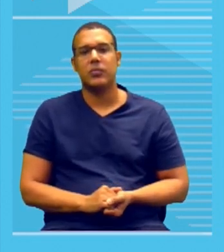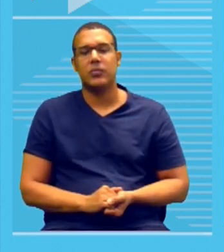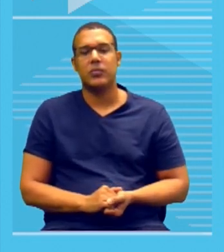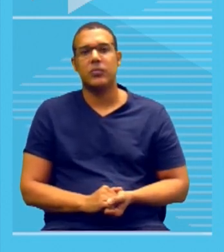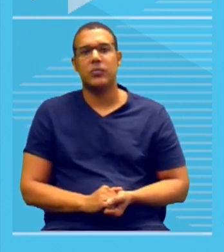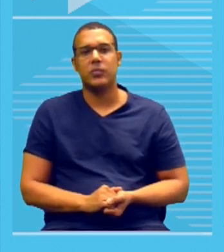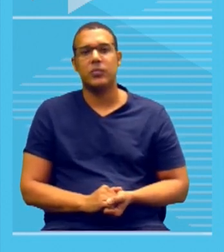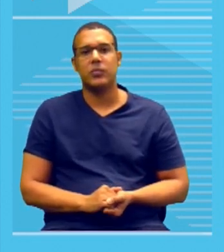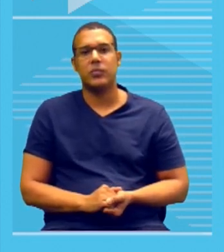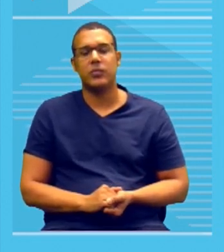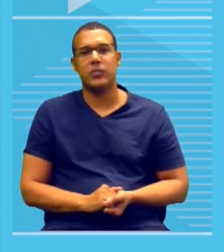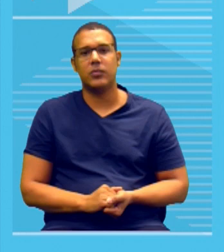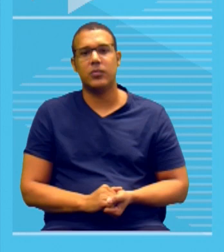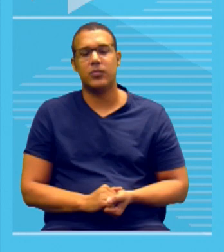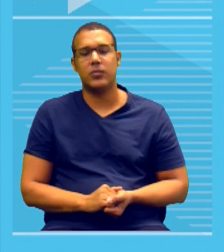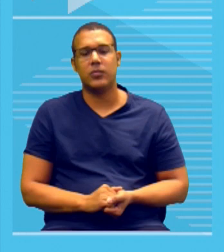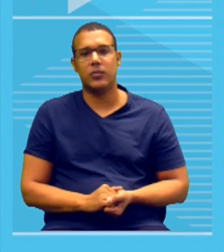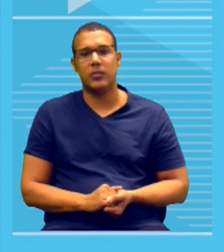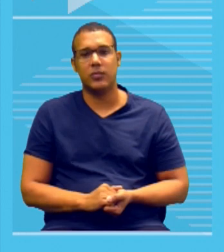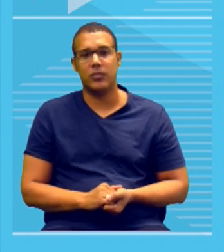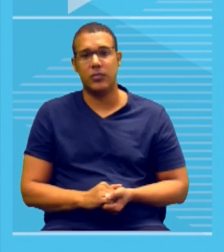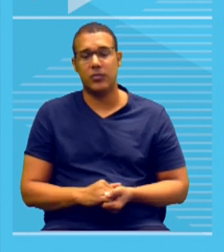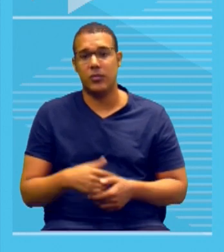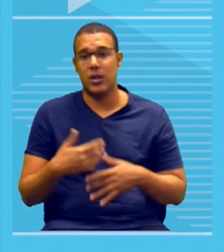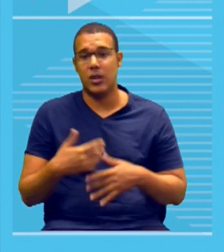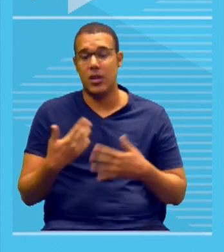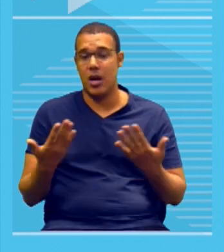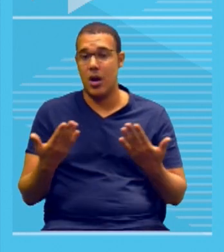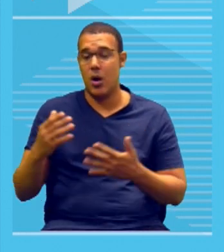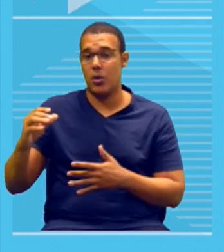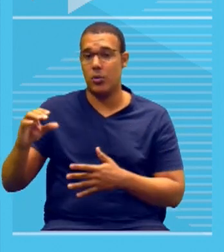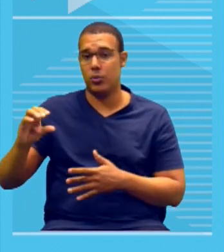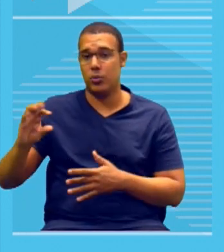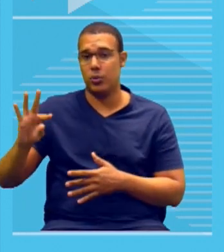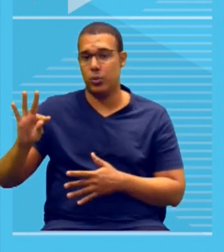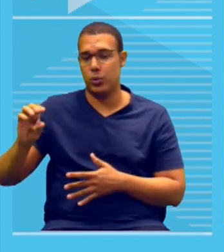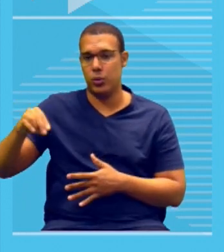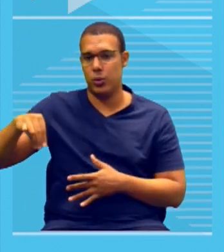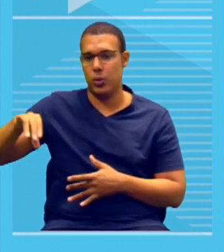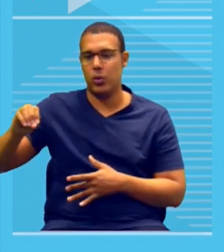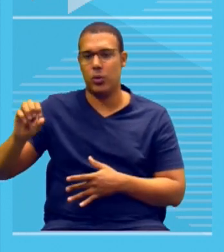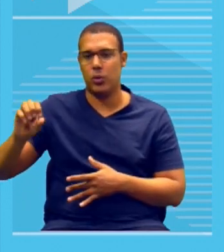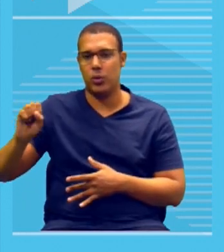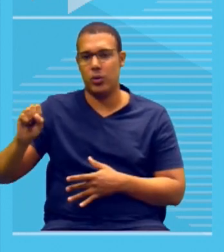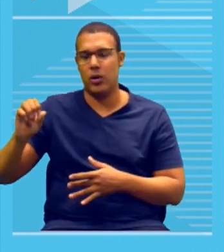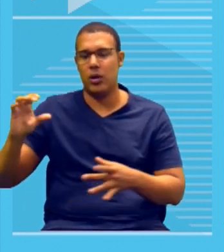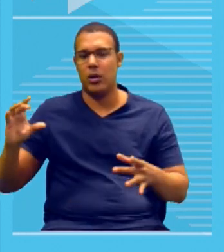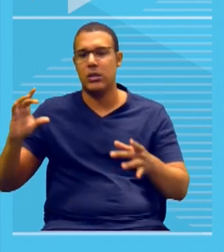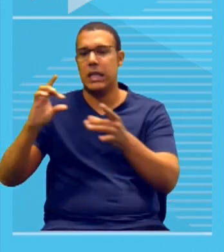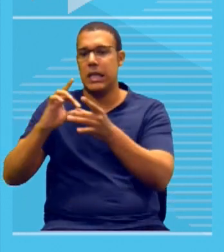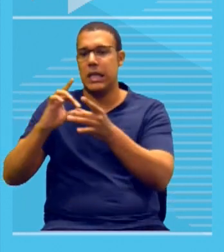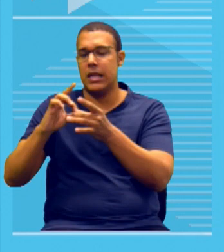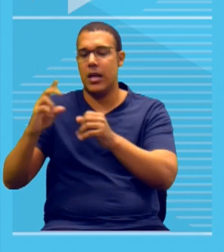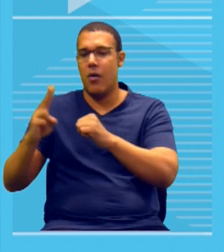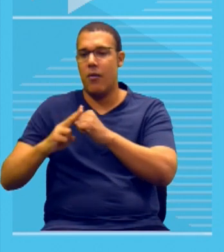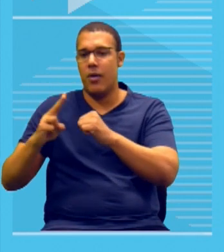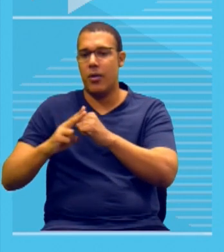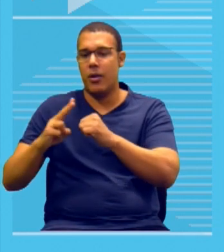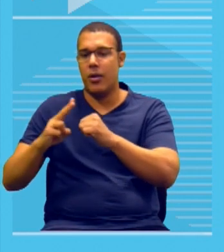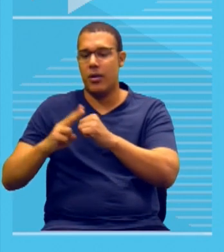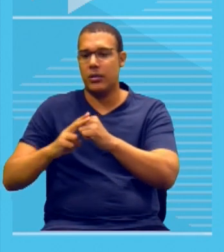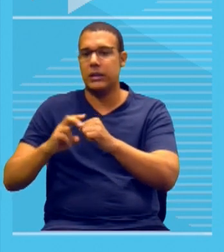tá os pronomes oblíquos tônicos eles só podem se ligar a um verbo